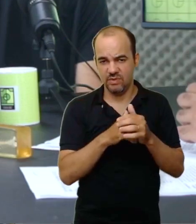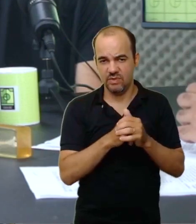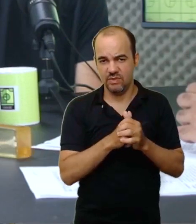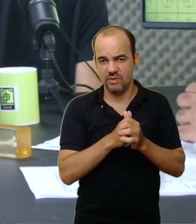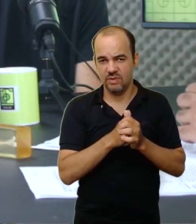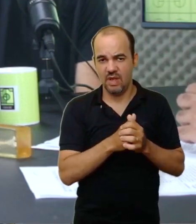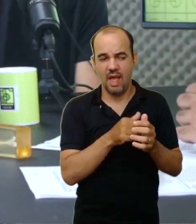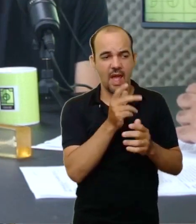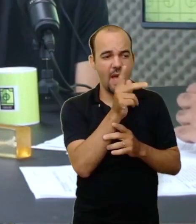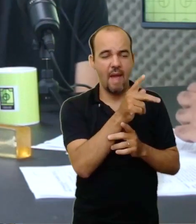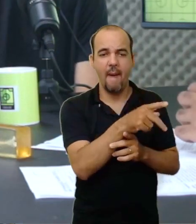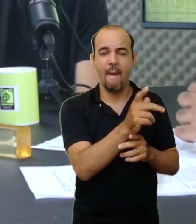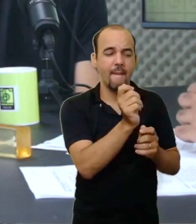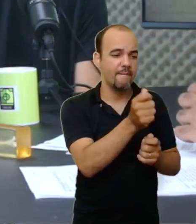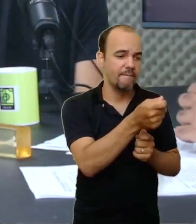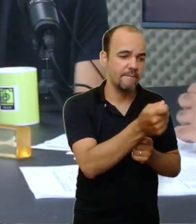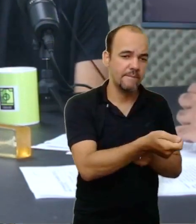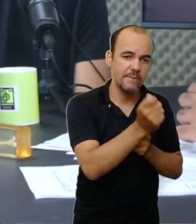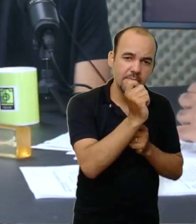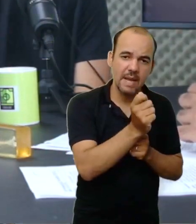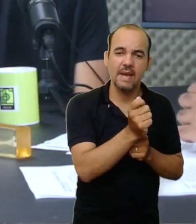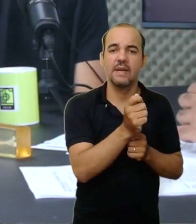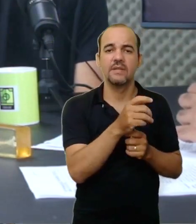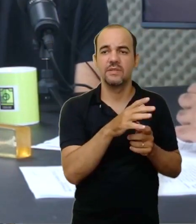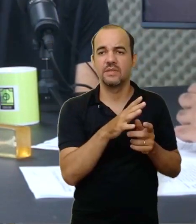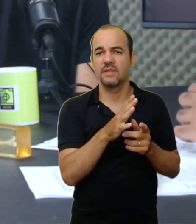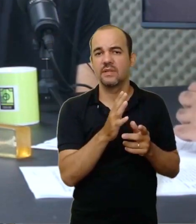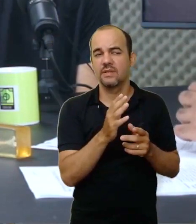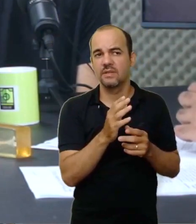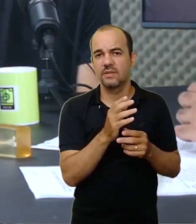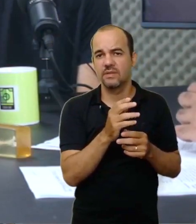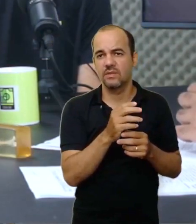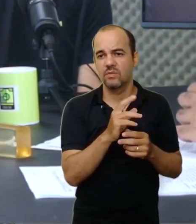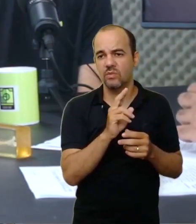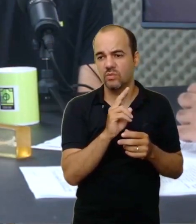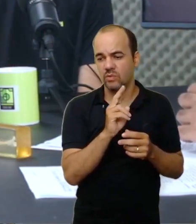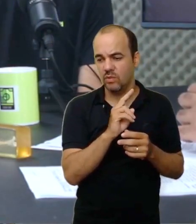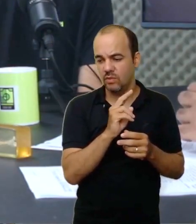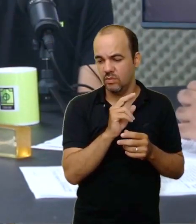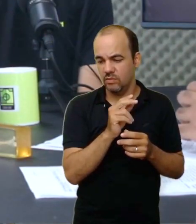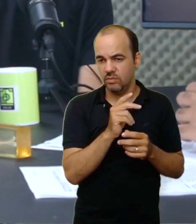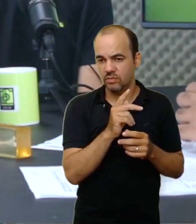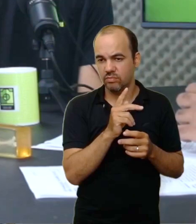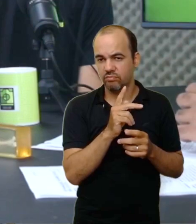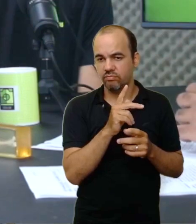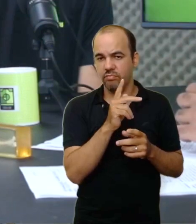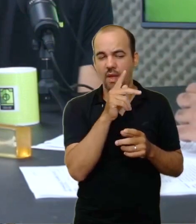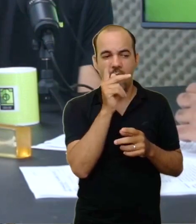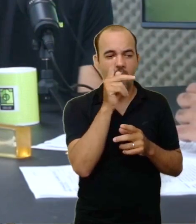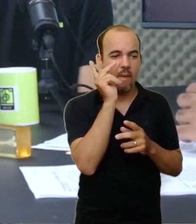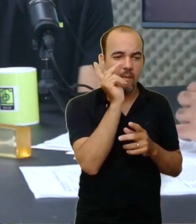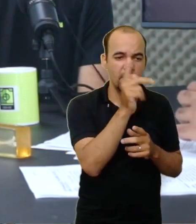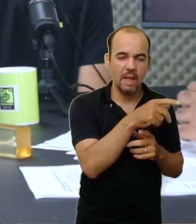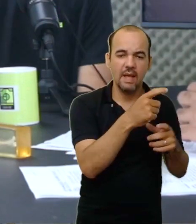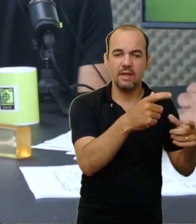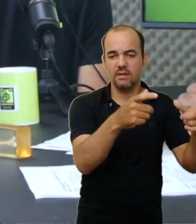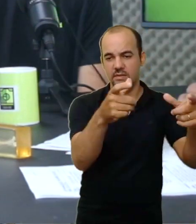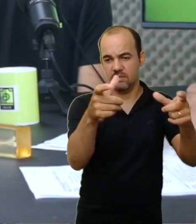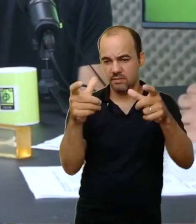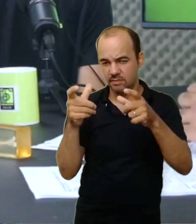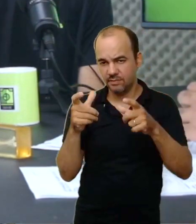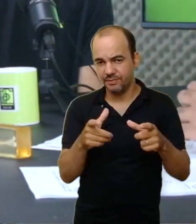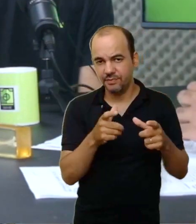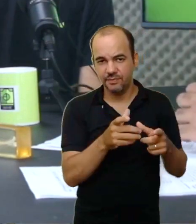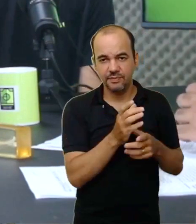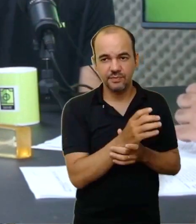a pesca, né? Como é que fala? A sobrepesca, né, nos ambientes. Sim. E aí o que é que